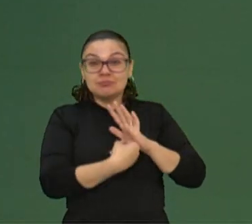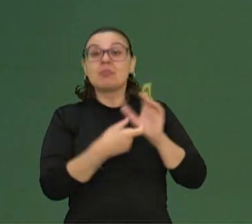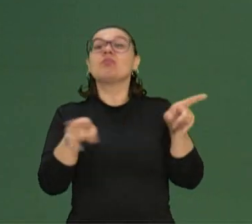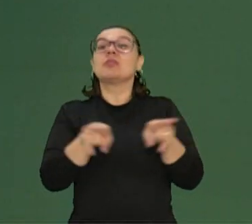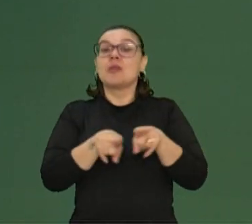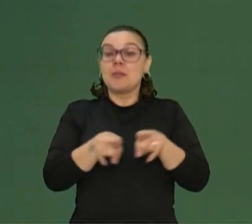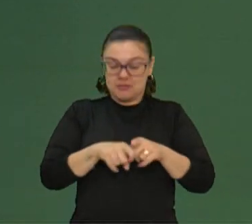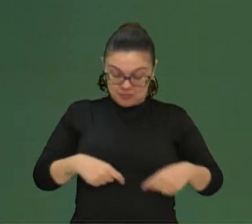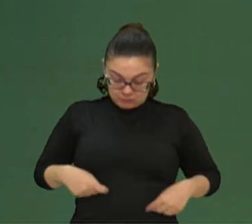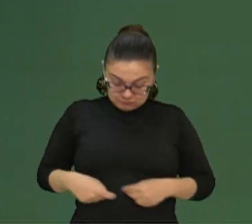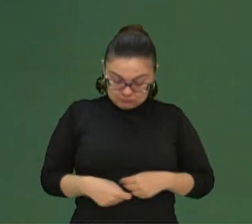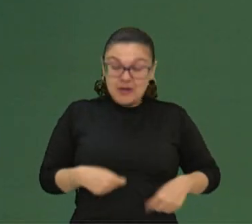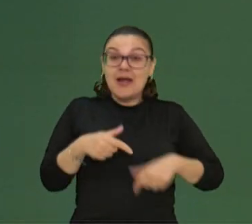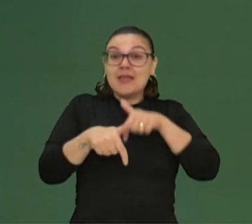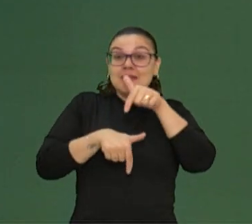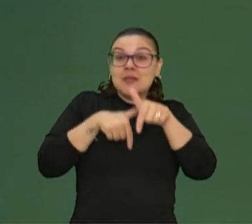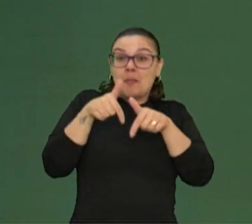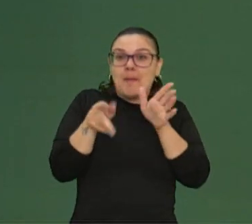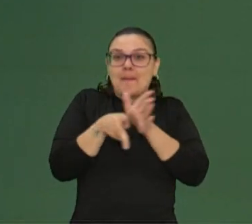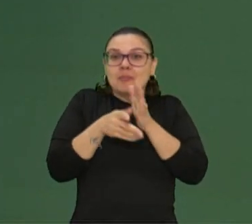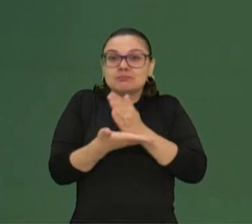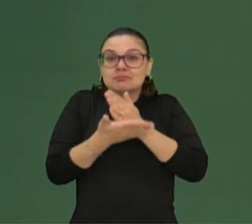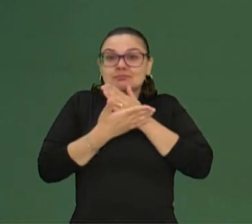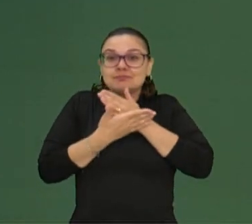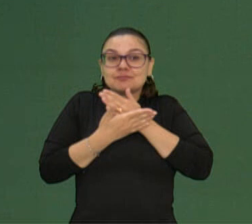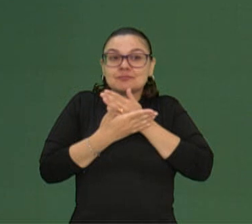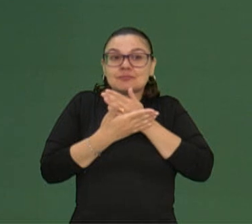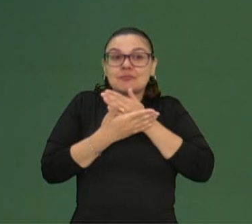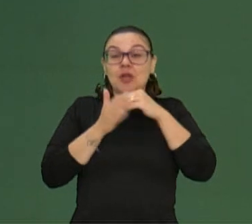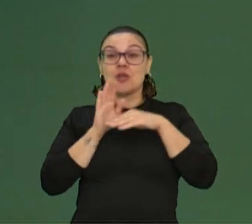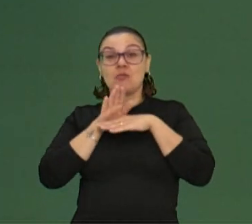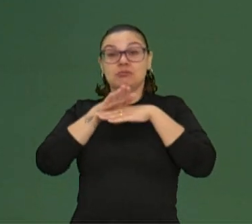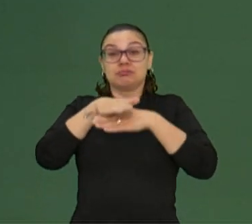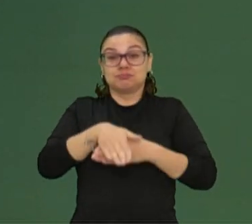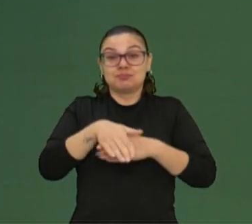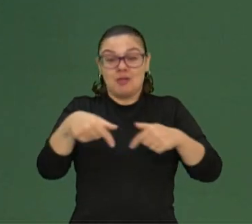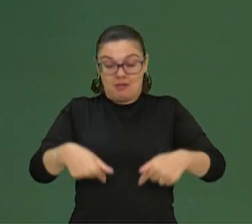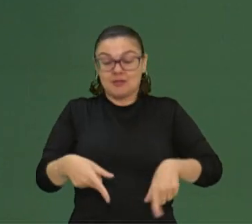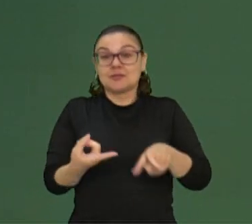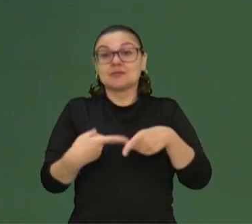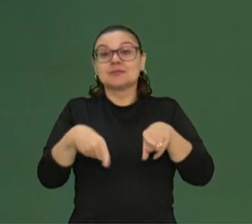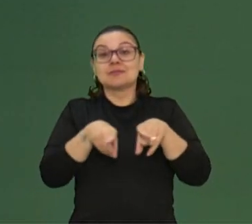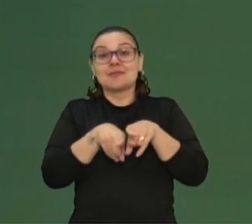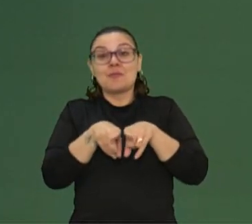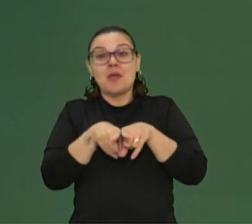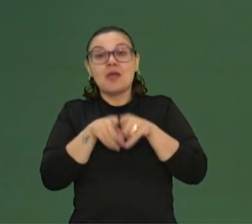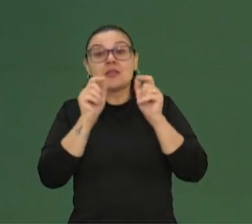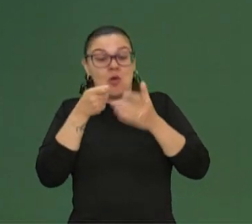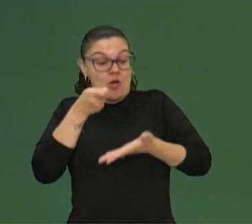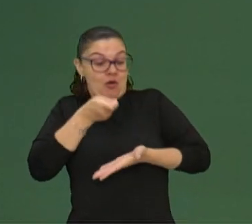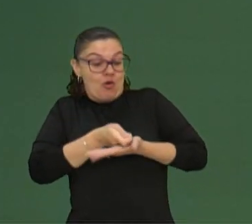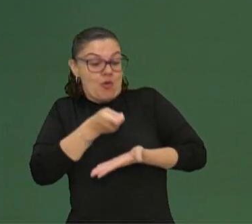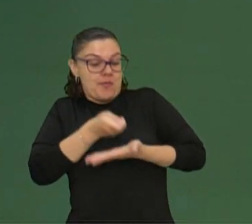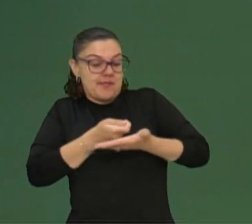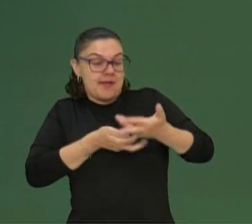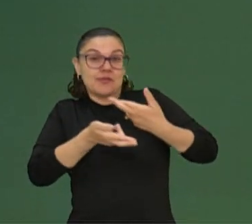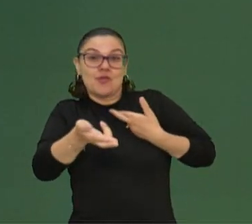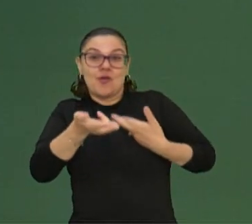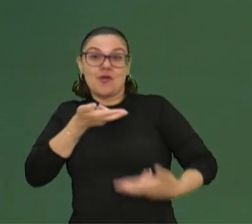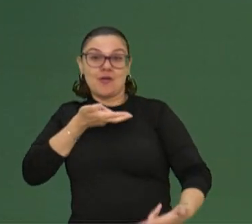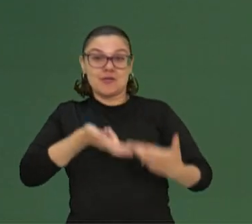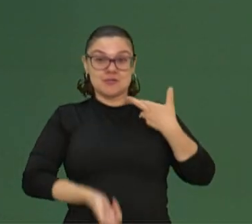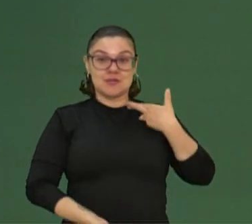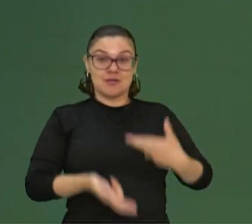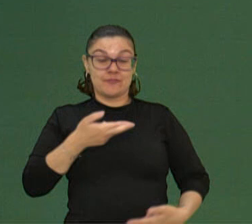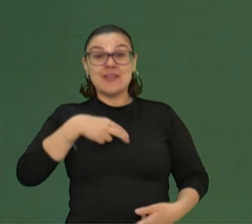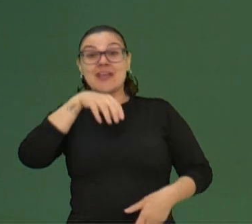bactérias estão fazendo um serviço para mim e eu estou fazendo um serviço para elas. E é obrigatória a nossa relação. Sem